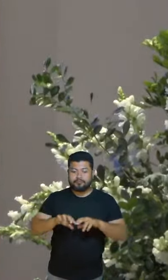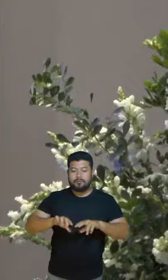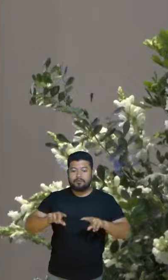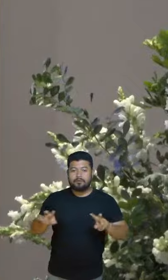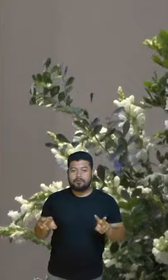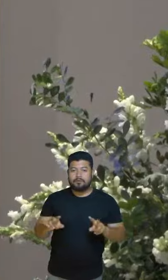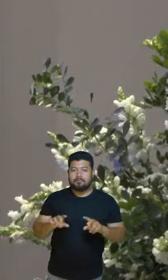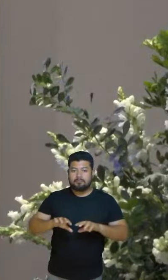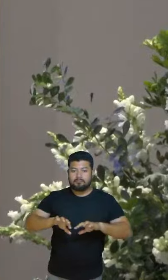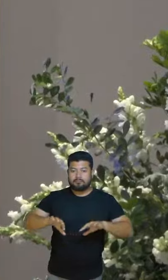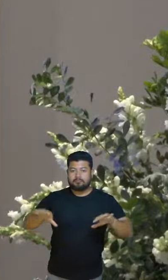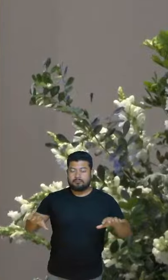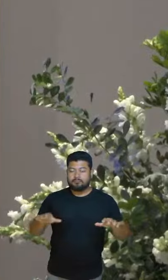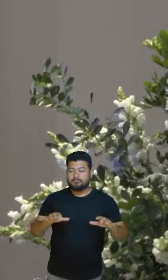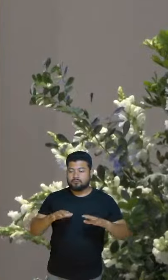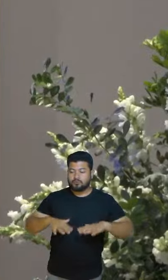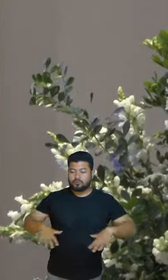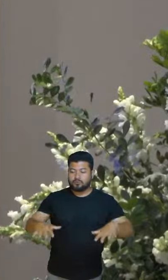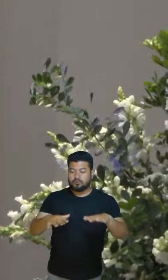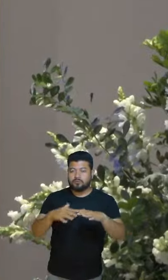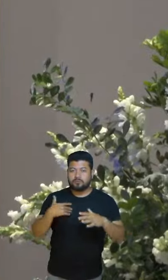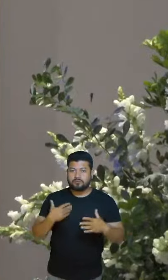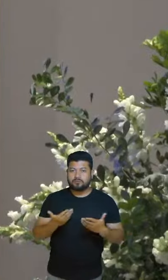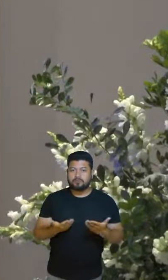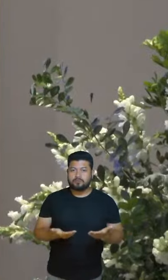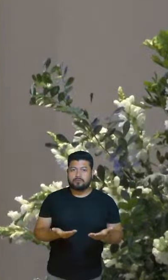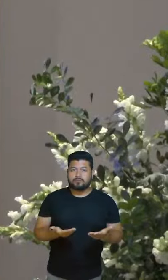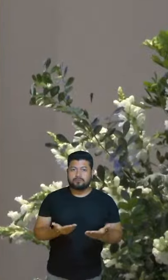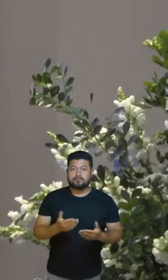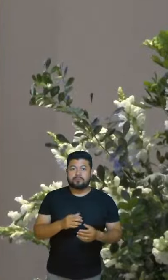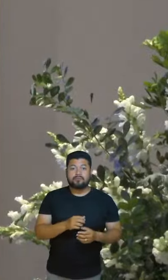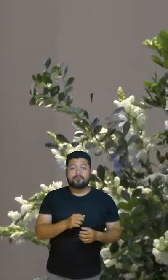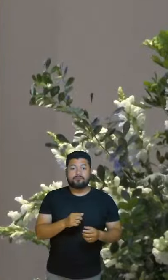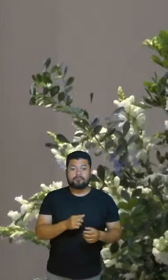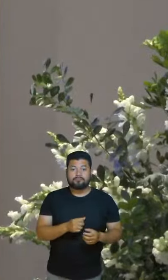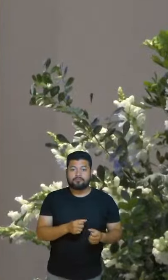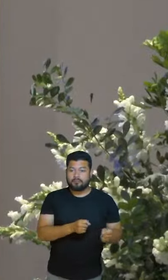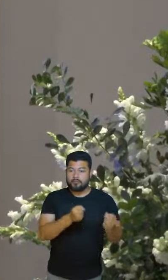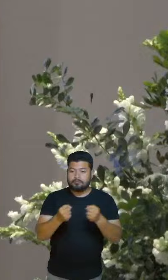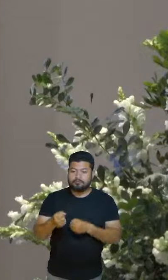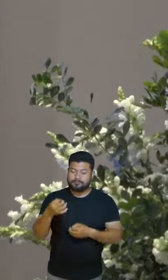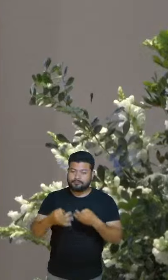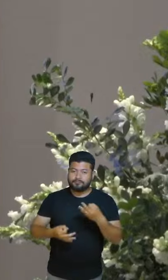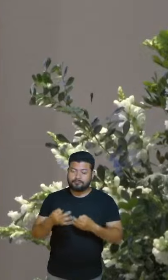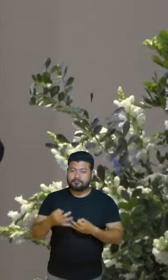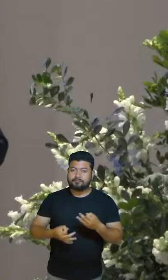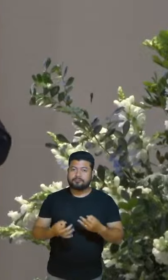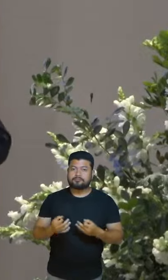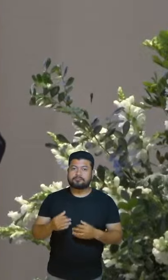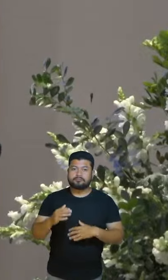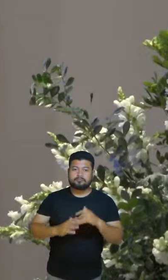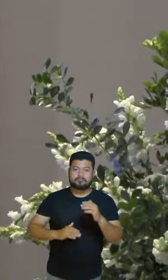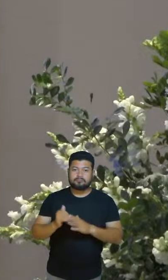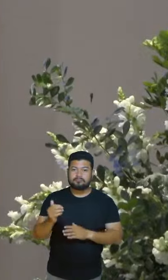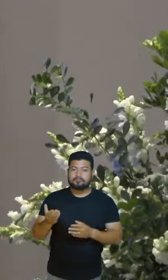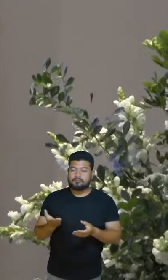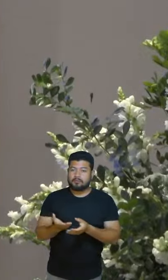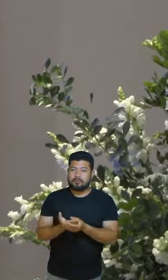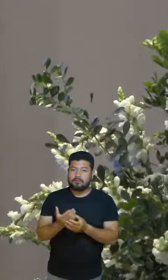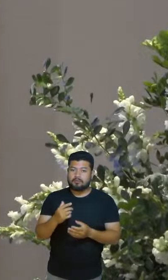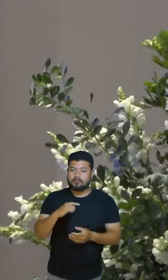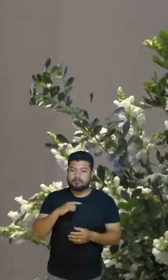Judiciário como foi dito aqui nas ações judiciais no controle de constitucionalidade e exercer essa